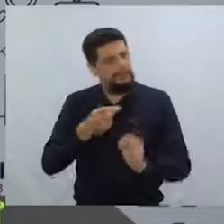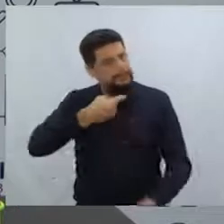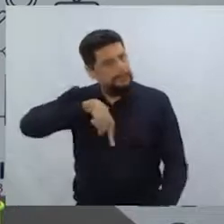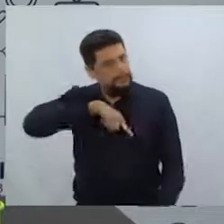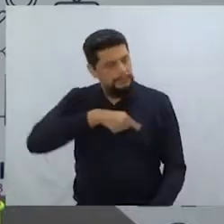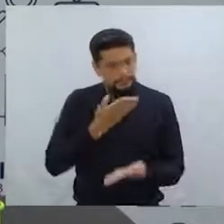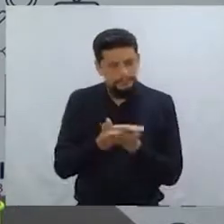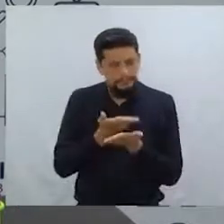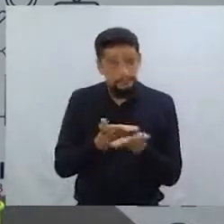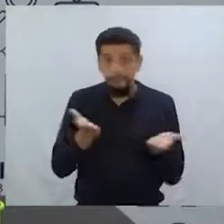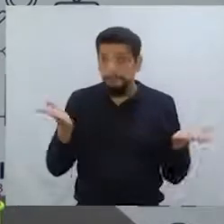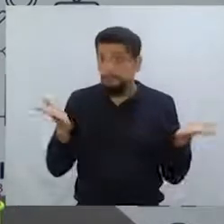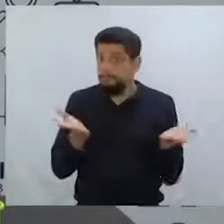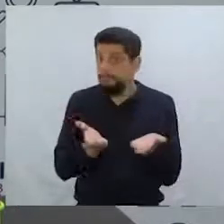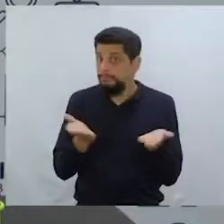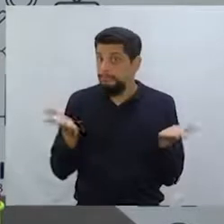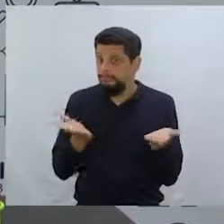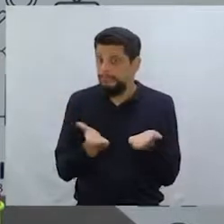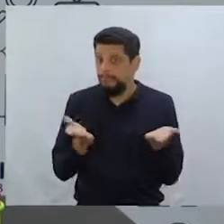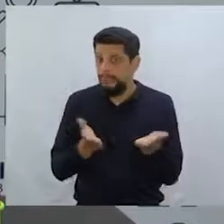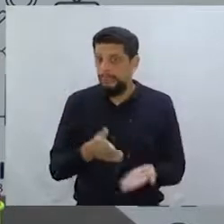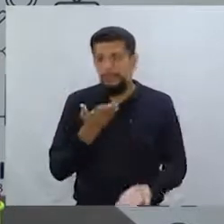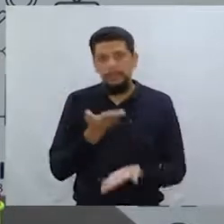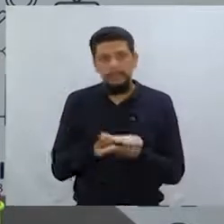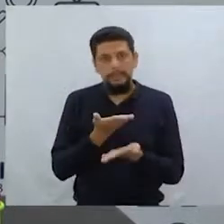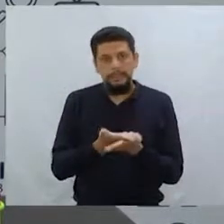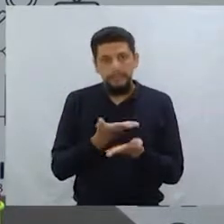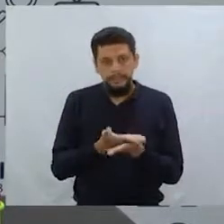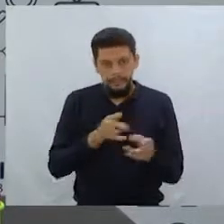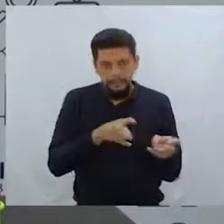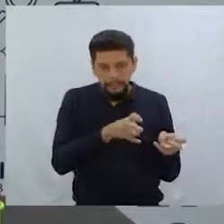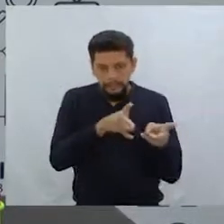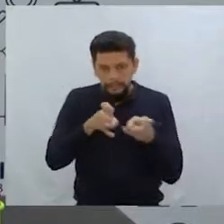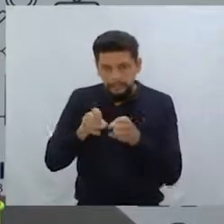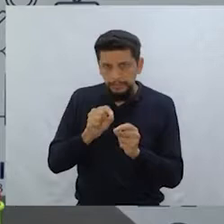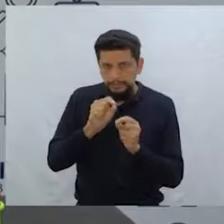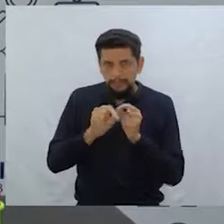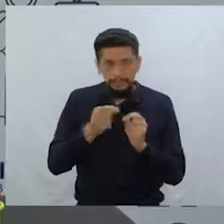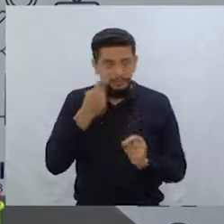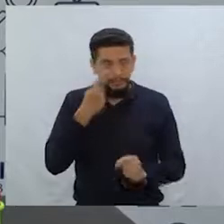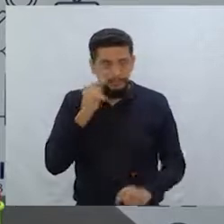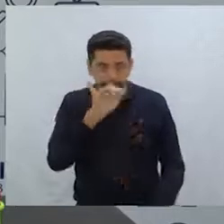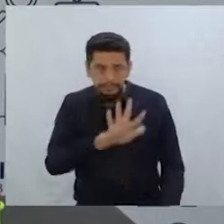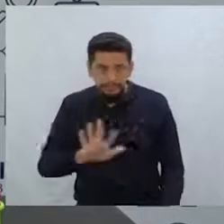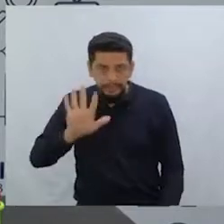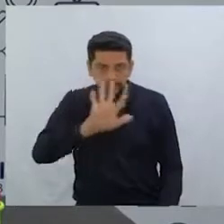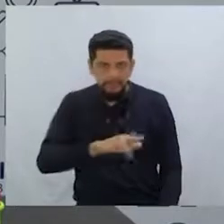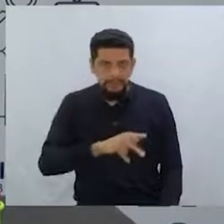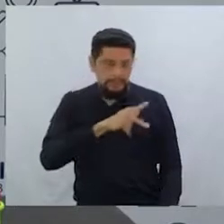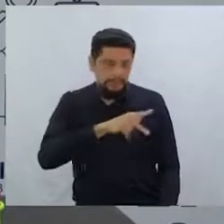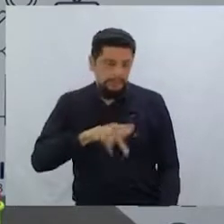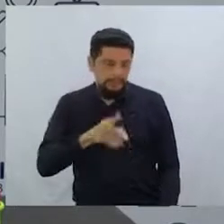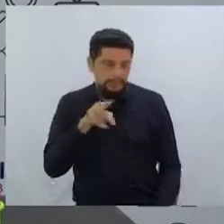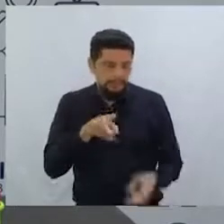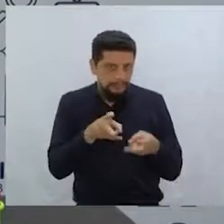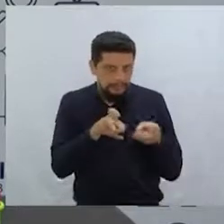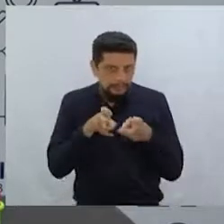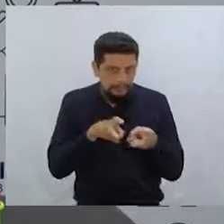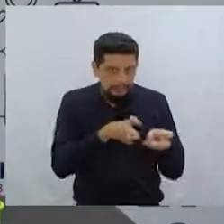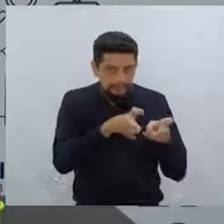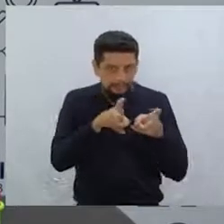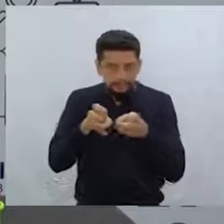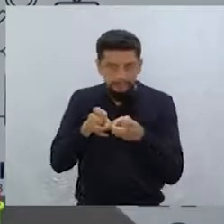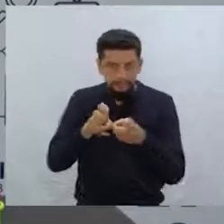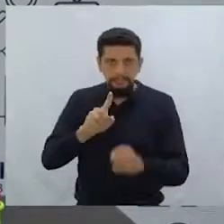será que nós vamos trabalhar nessa aula? Vocês perceberam ali? A professora só quer que vocês